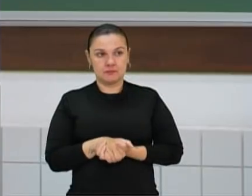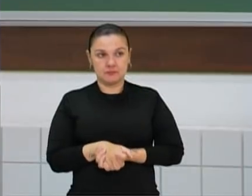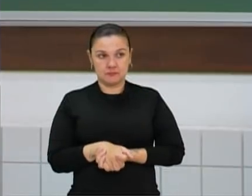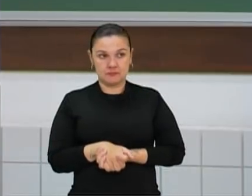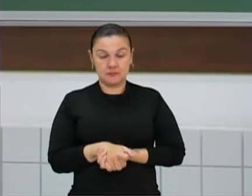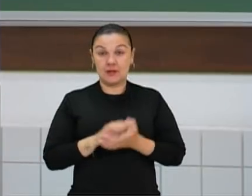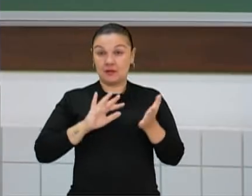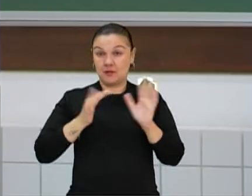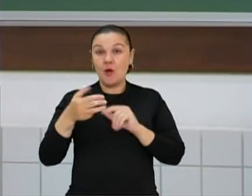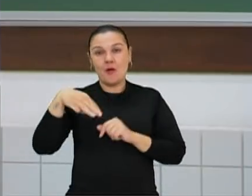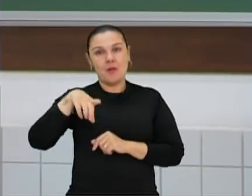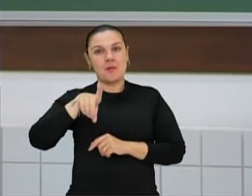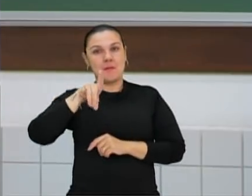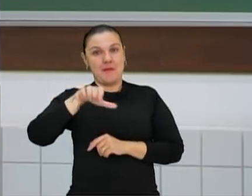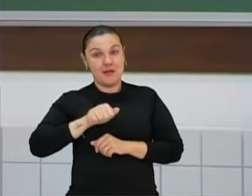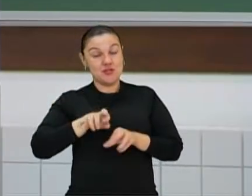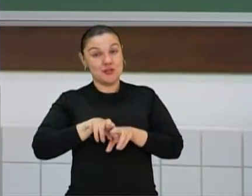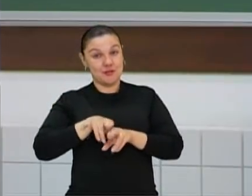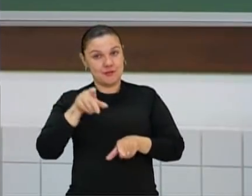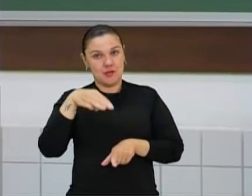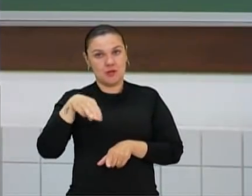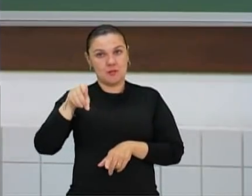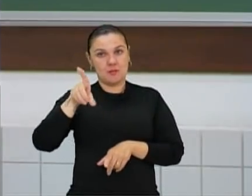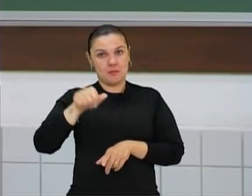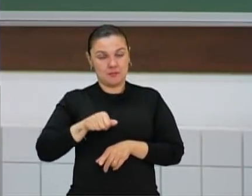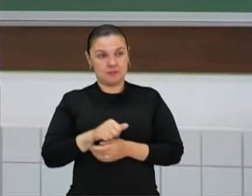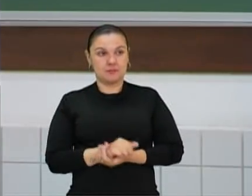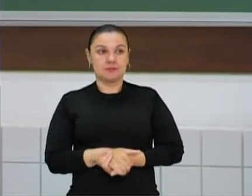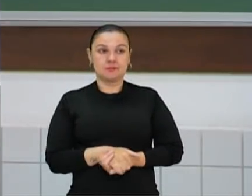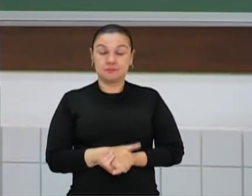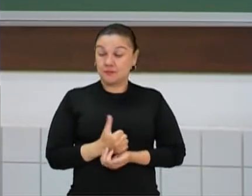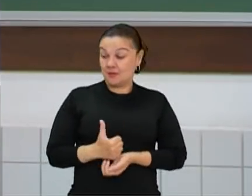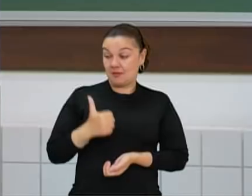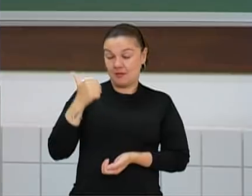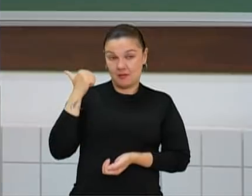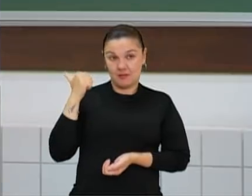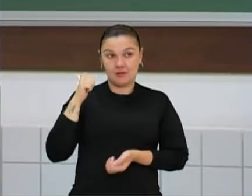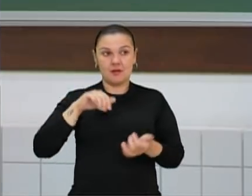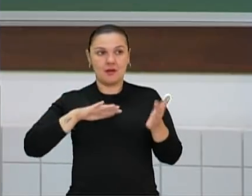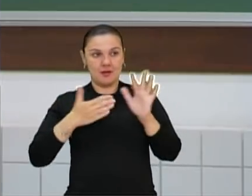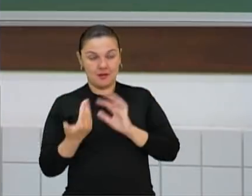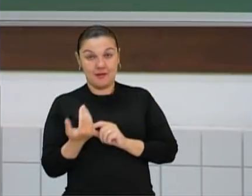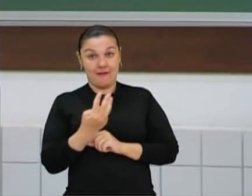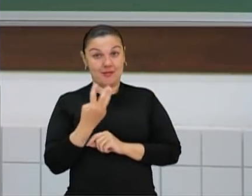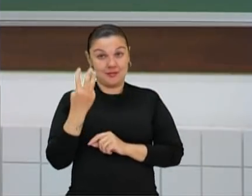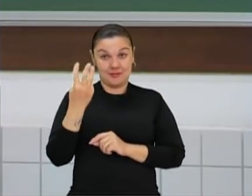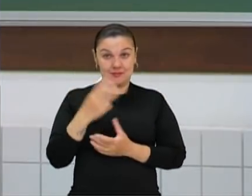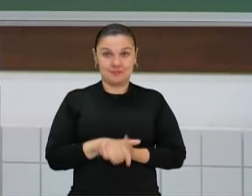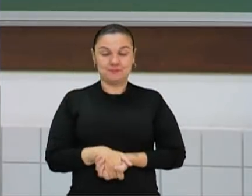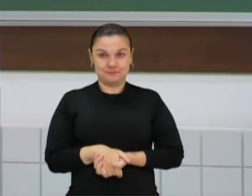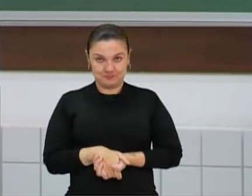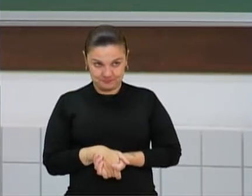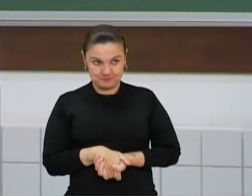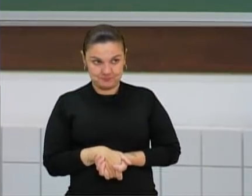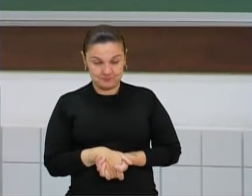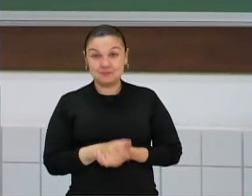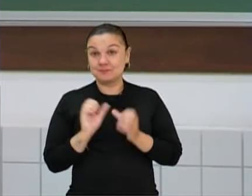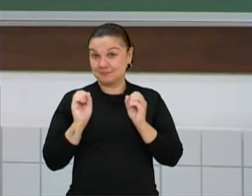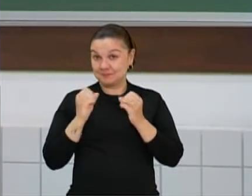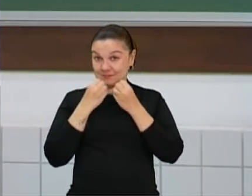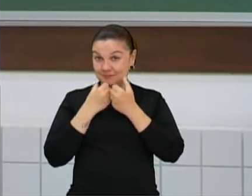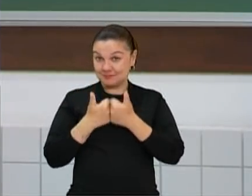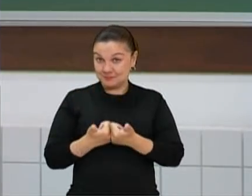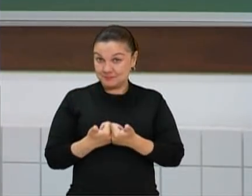Média é diferente de moda, lembra a média lá? Então, em média, nós temos 4 habitantes. Nesse condomínio, a moda é ter 3 habitantes, tá